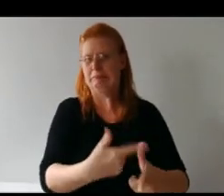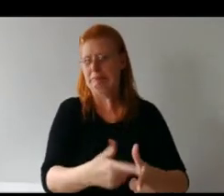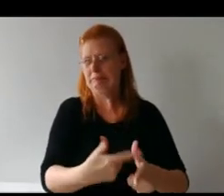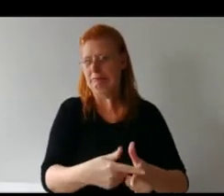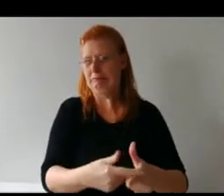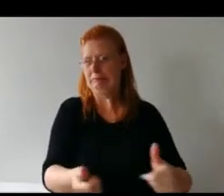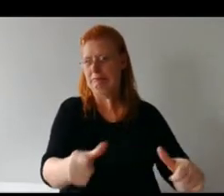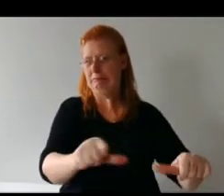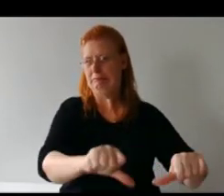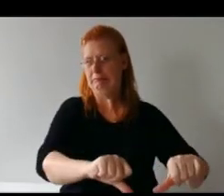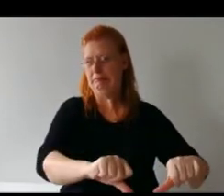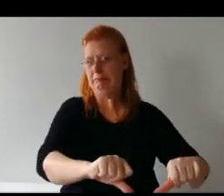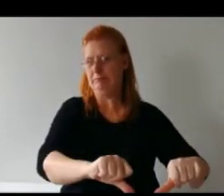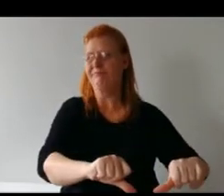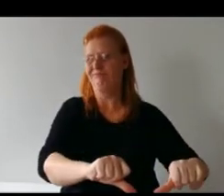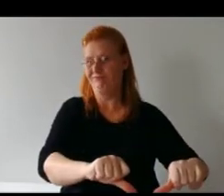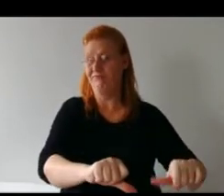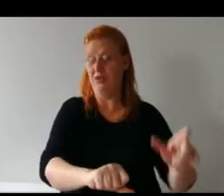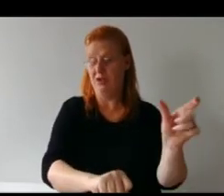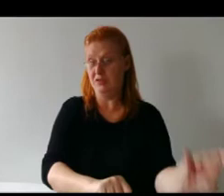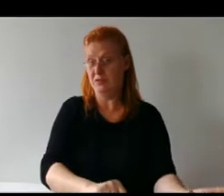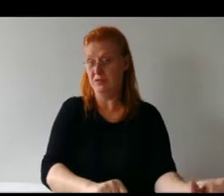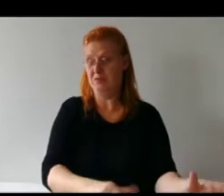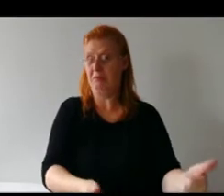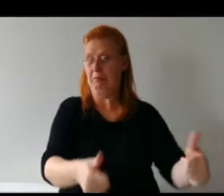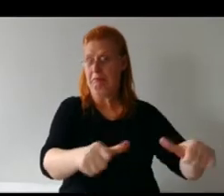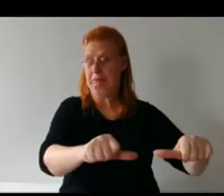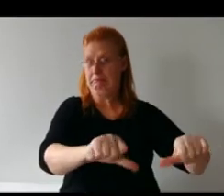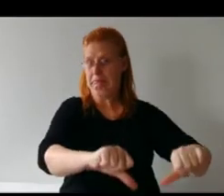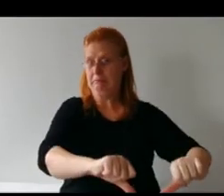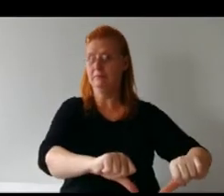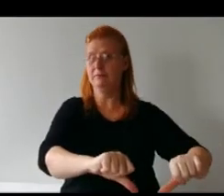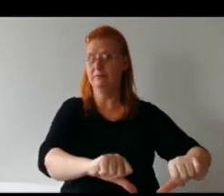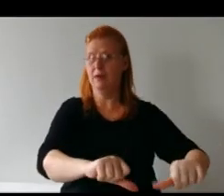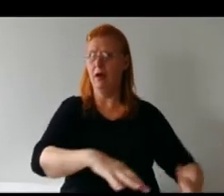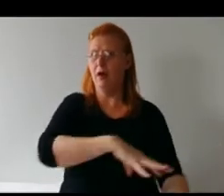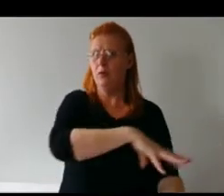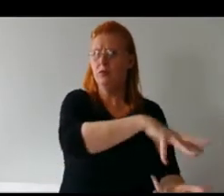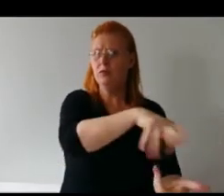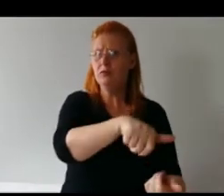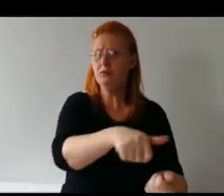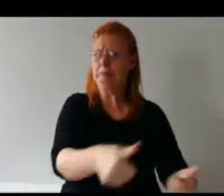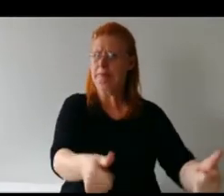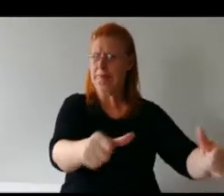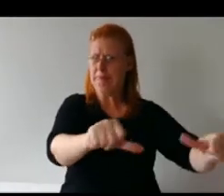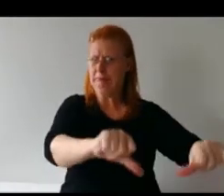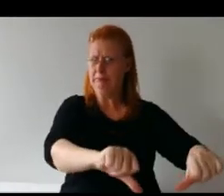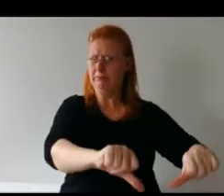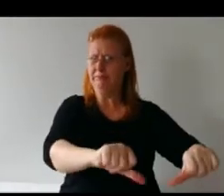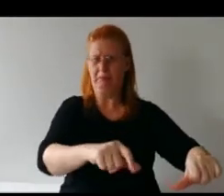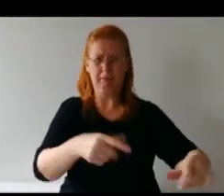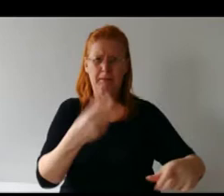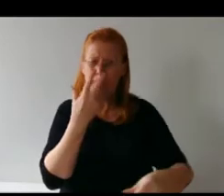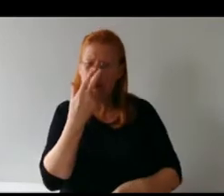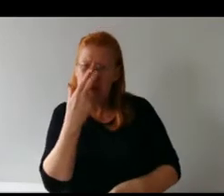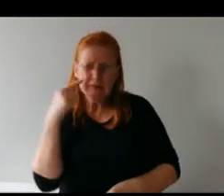estava com problema, a sociedade não estava bem, que o homem também não estava bem, que a terra também não estava